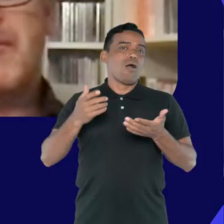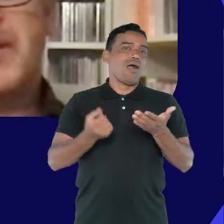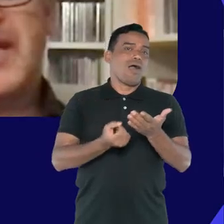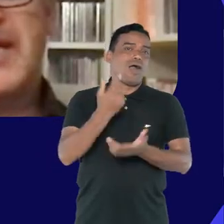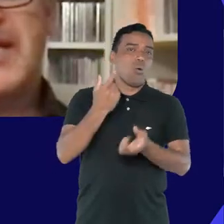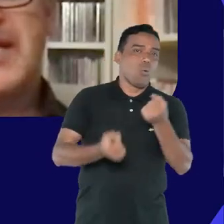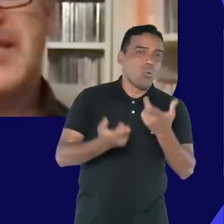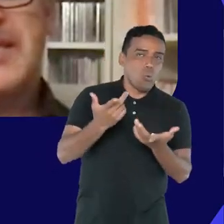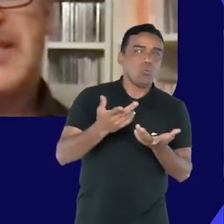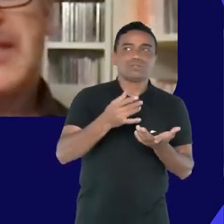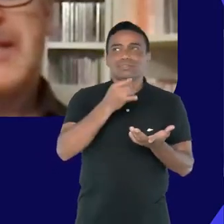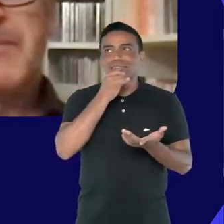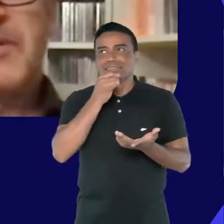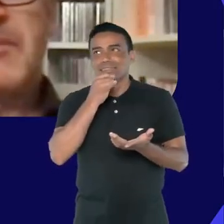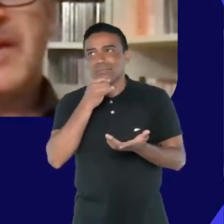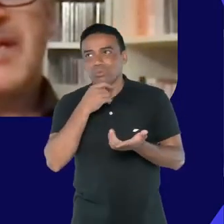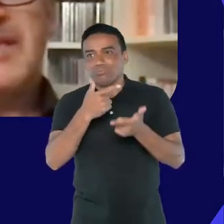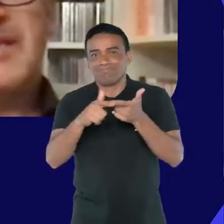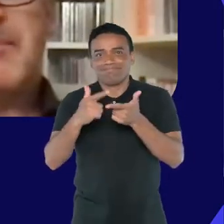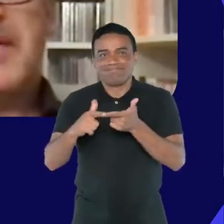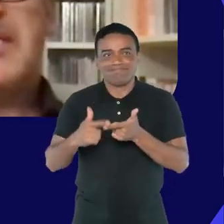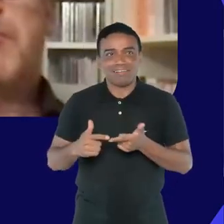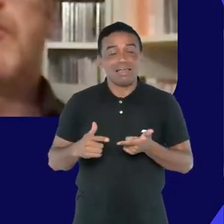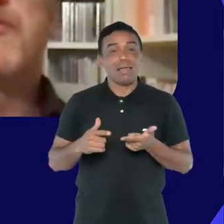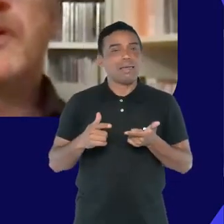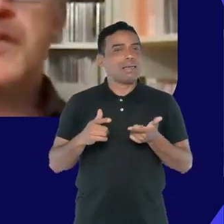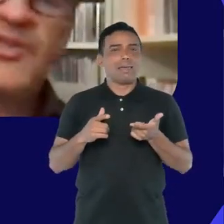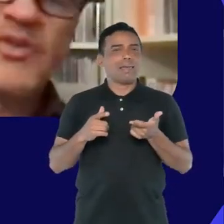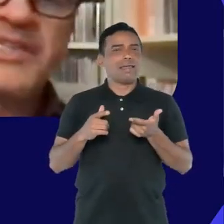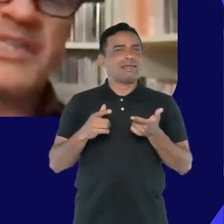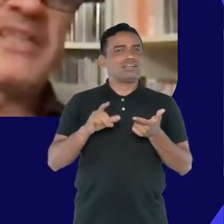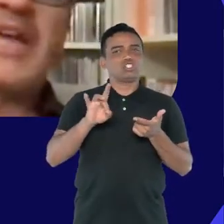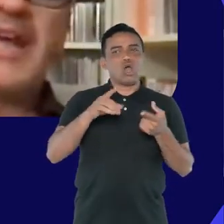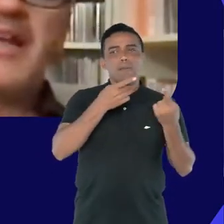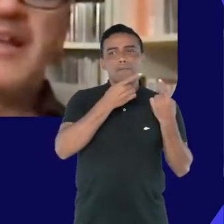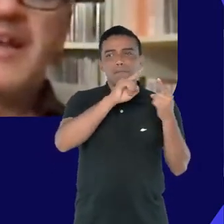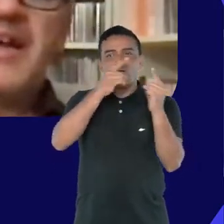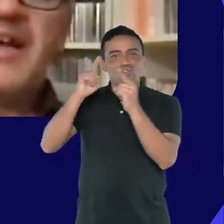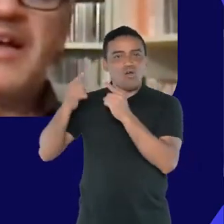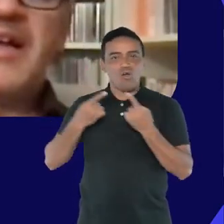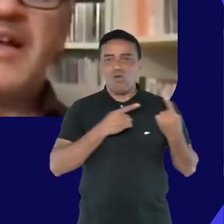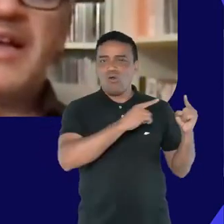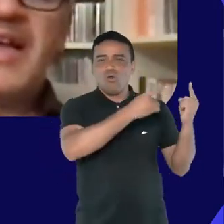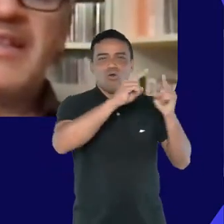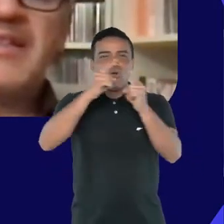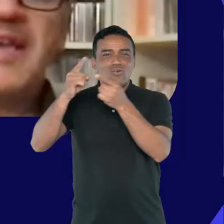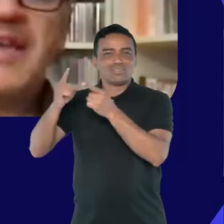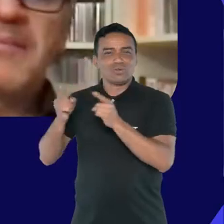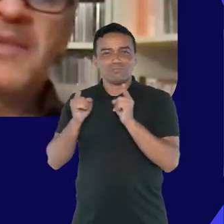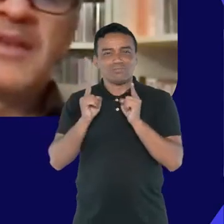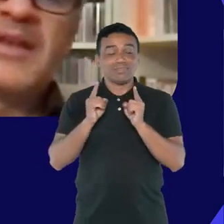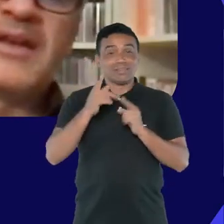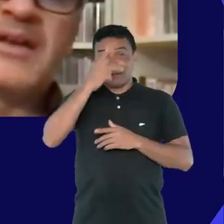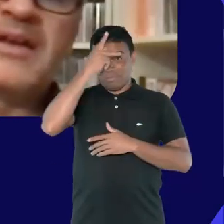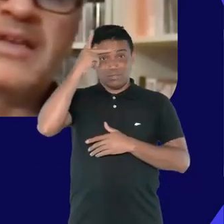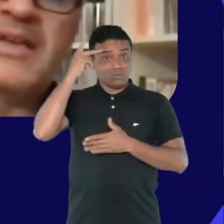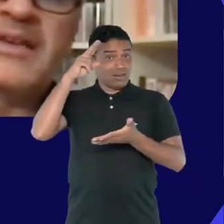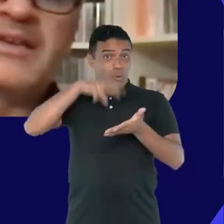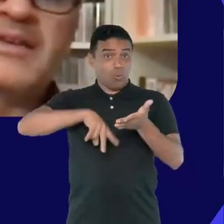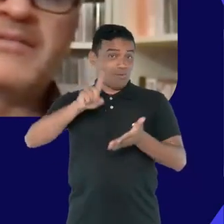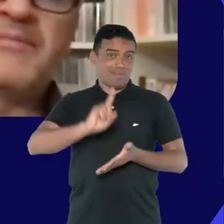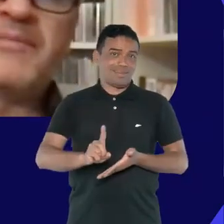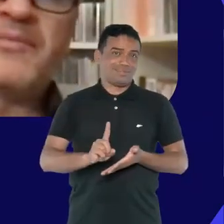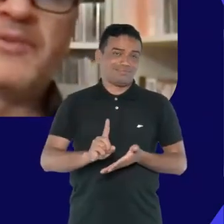são pequenas, como é que é dizer, pequenas provocações até a quem lê